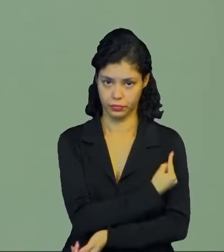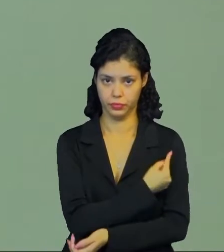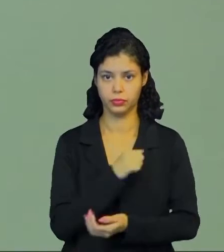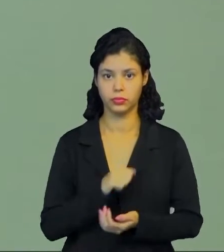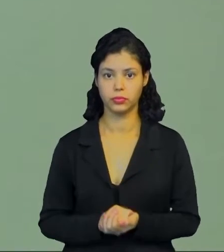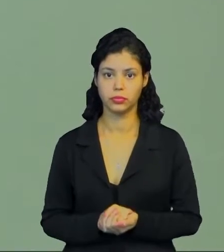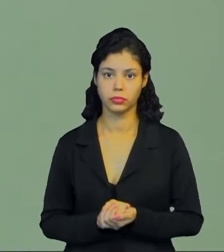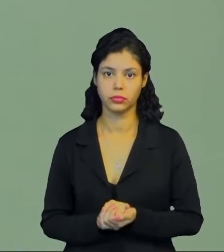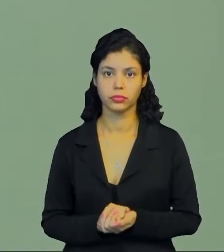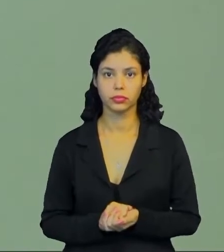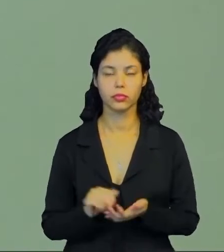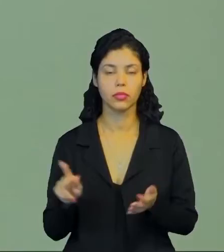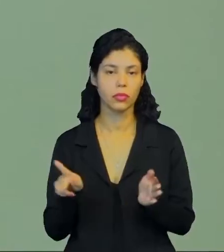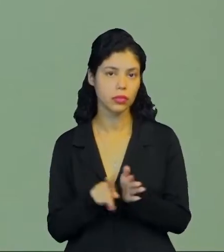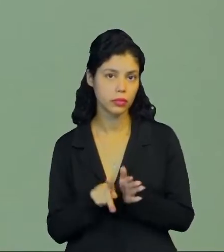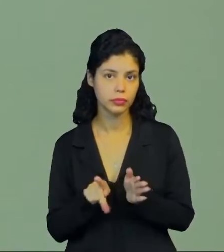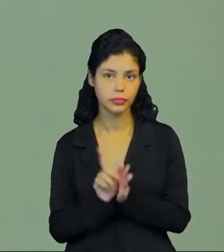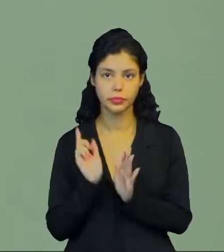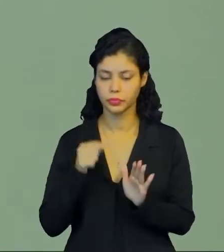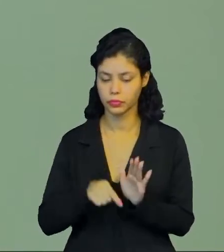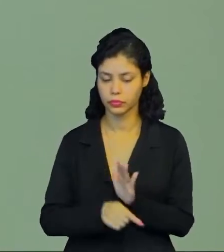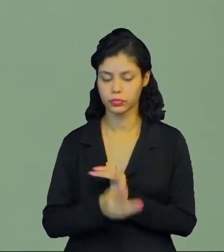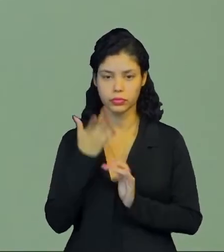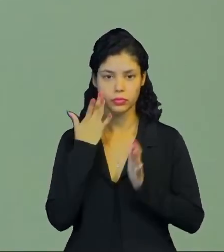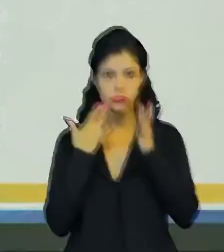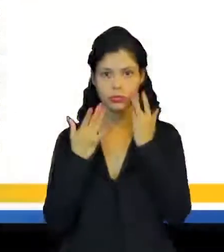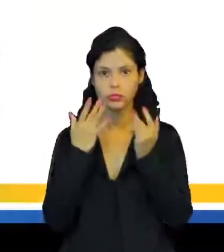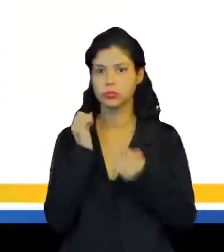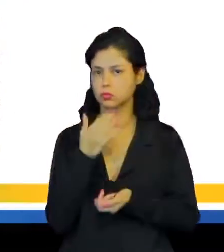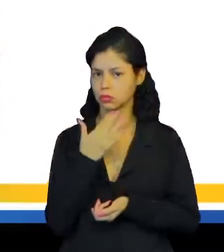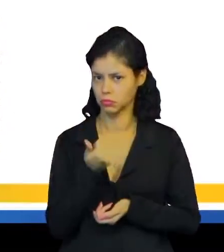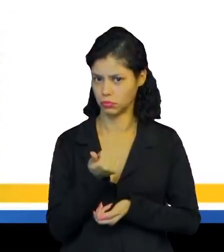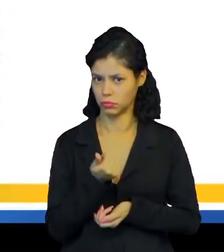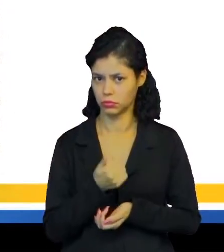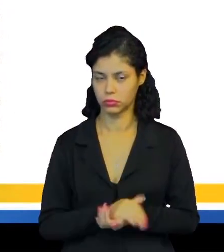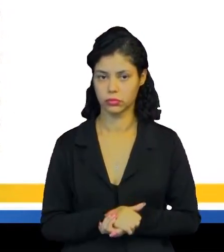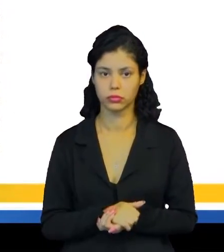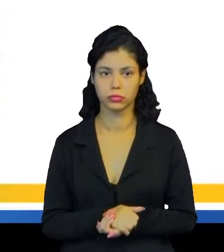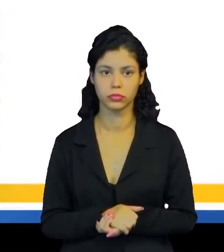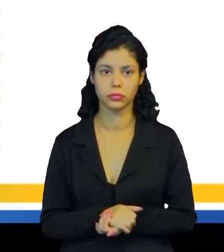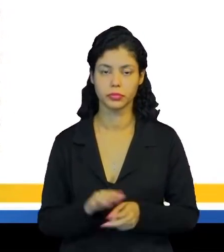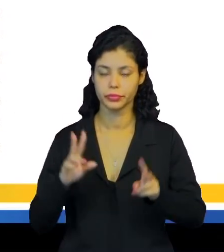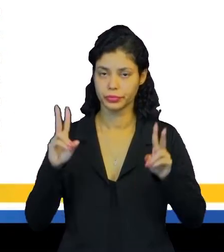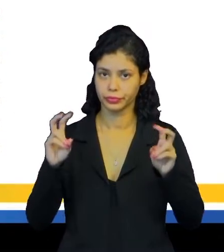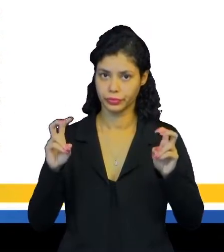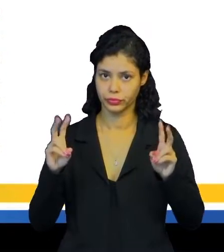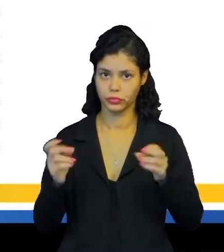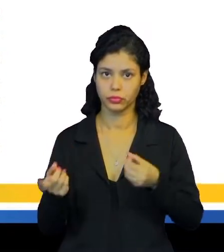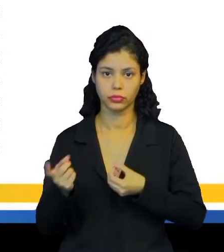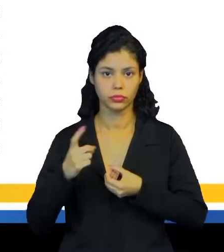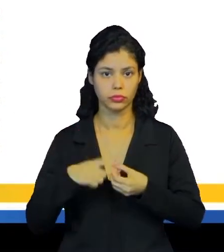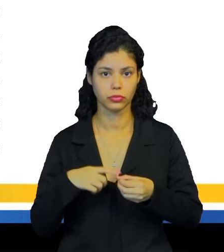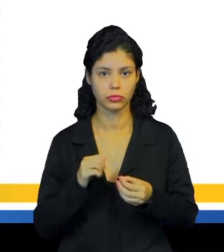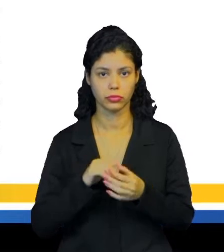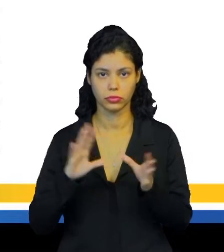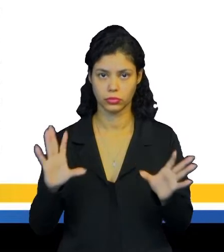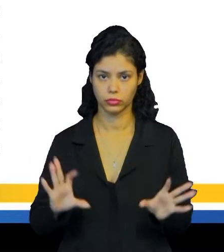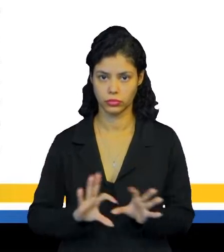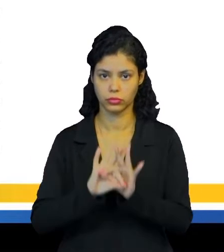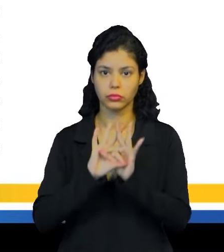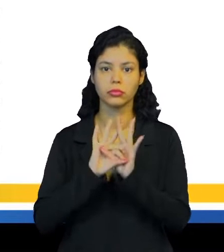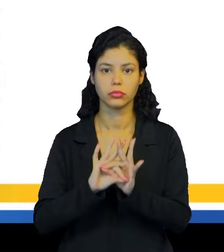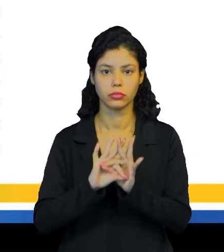né, introduzido dentro do teatro. Tranquilo? Os temas mais recorrentes são ligados